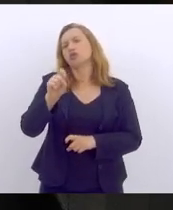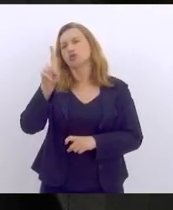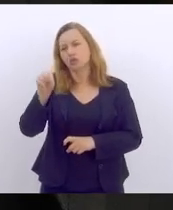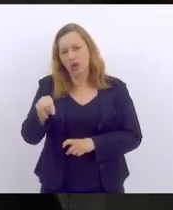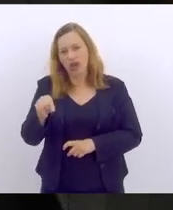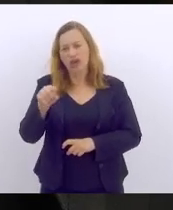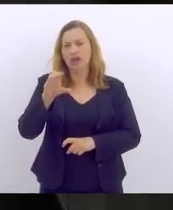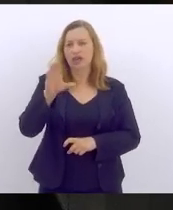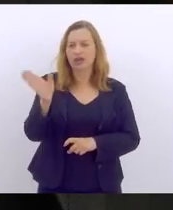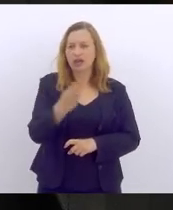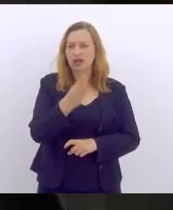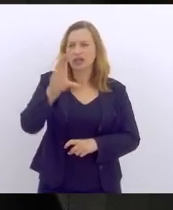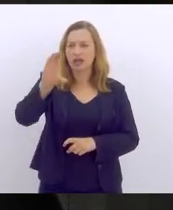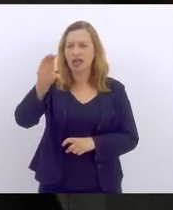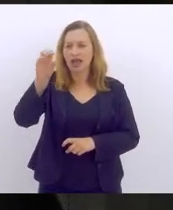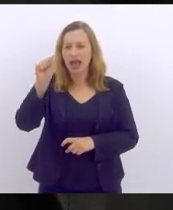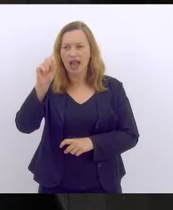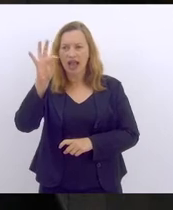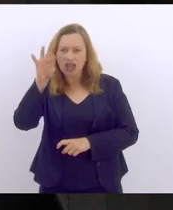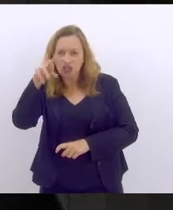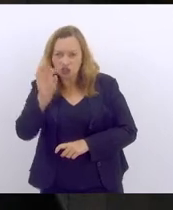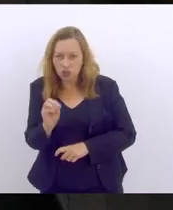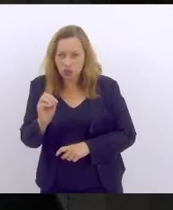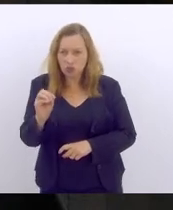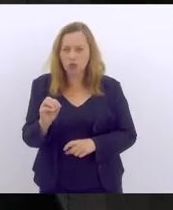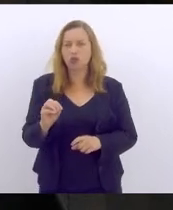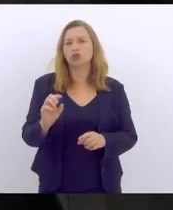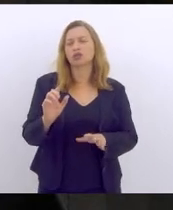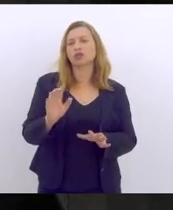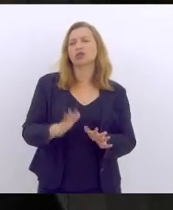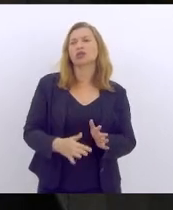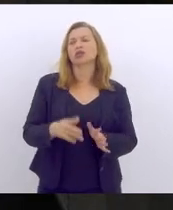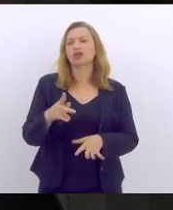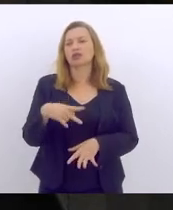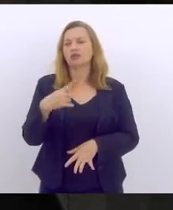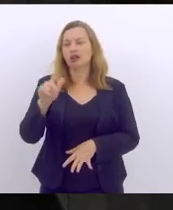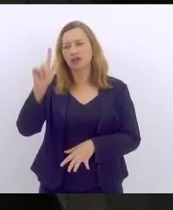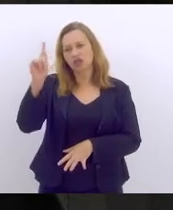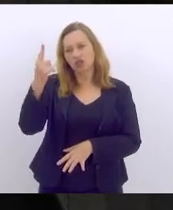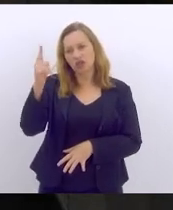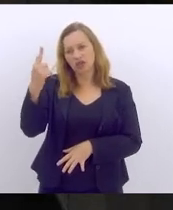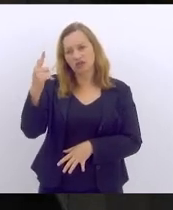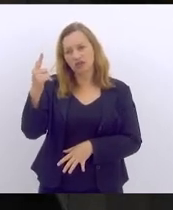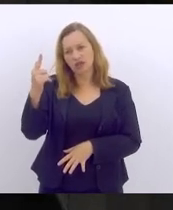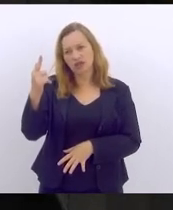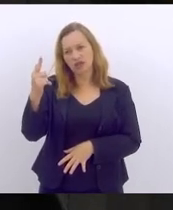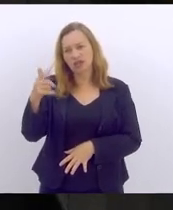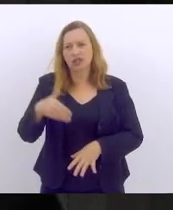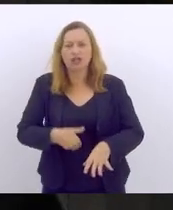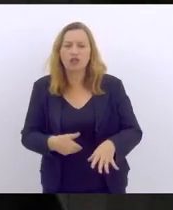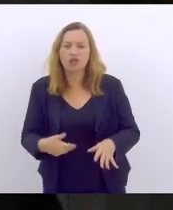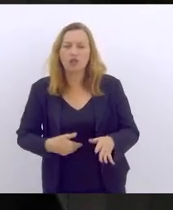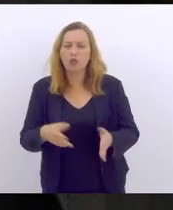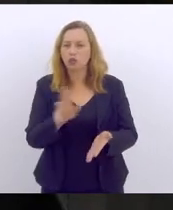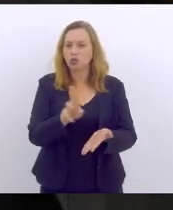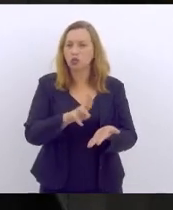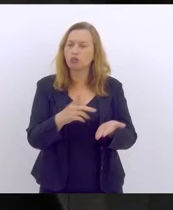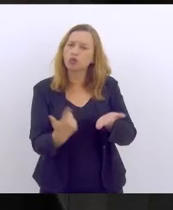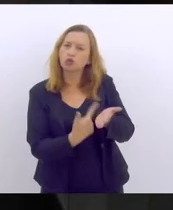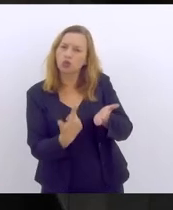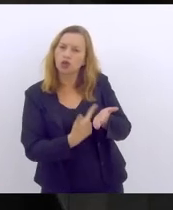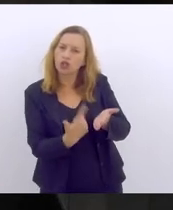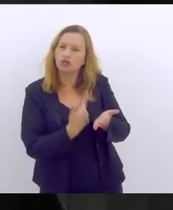publicou uma obra intitulada dos Paulo geografia da Fome que é absolutamente marcante é um paradigma